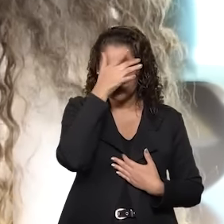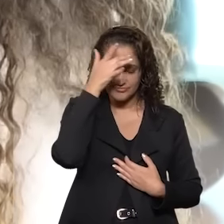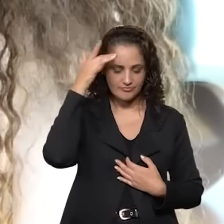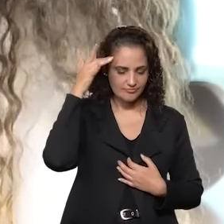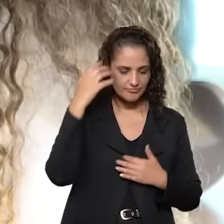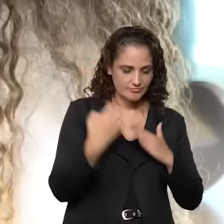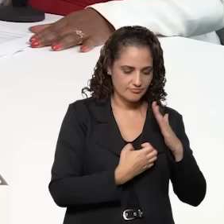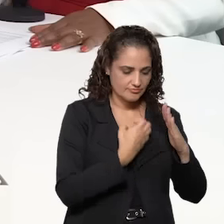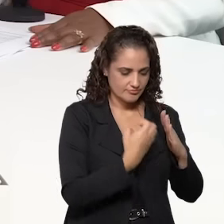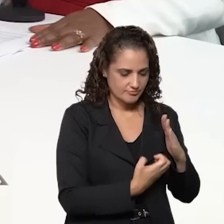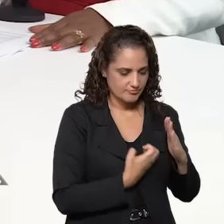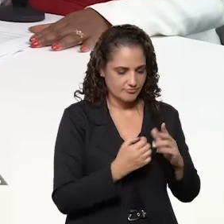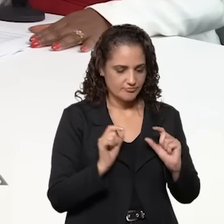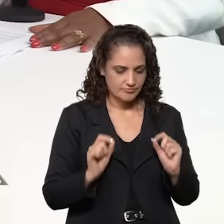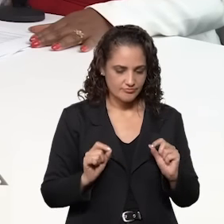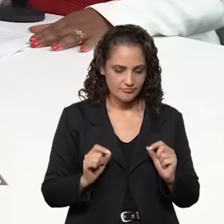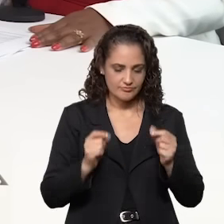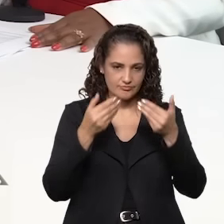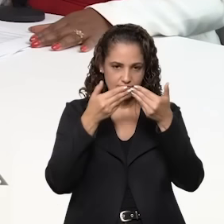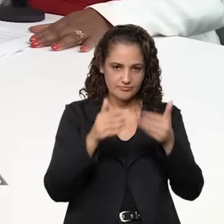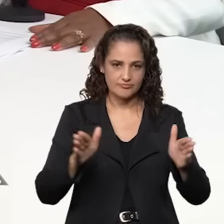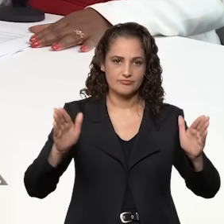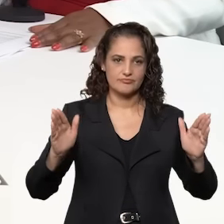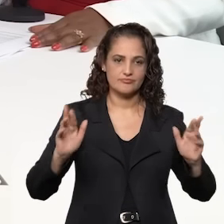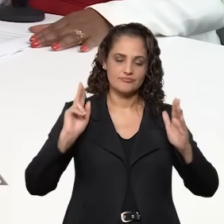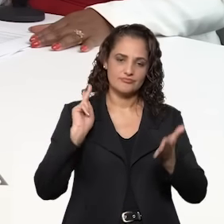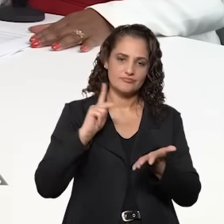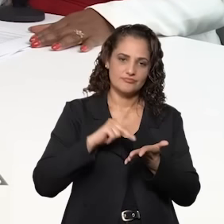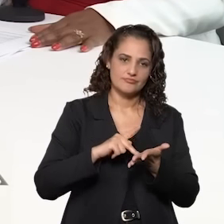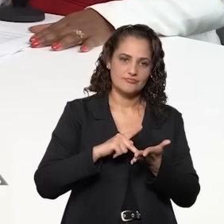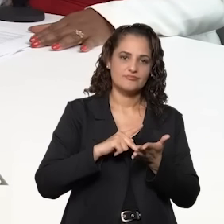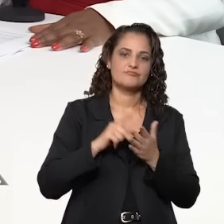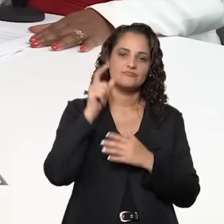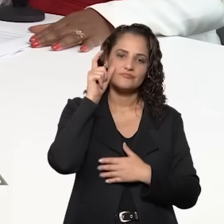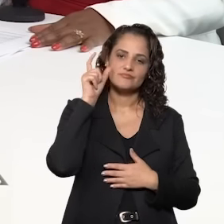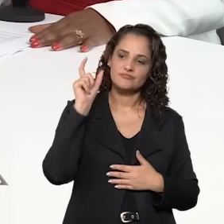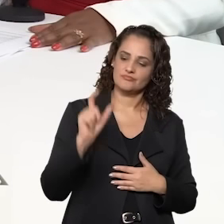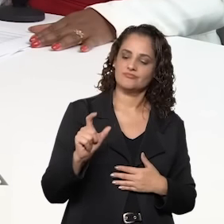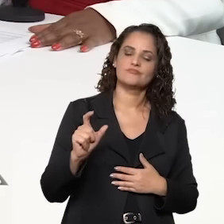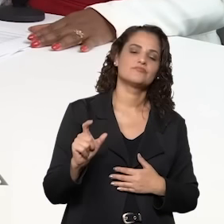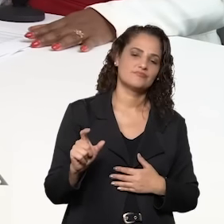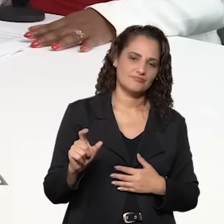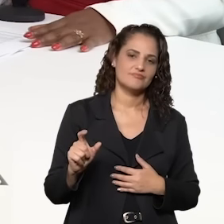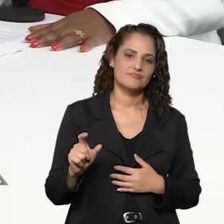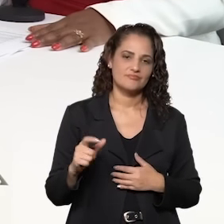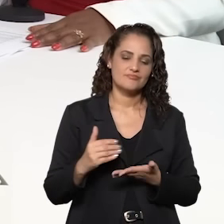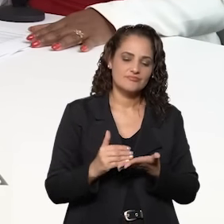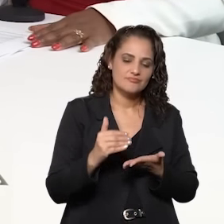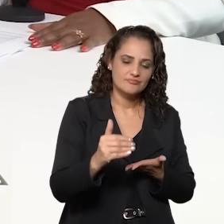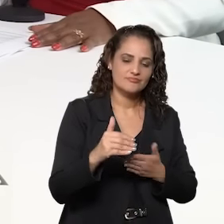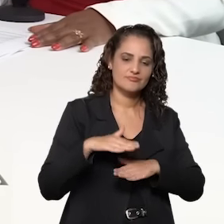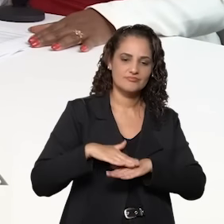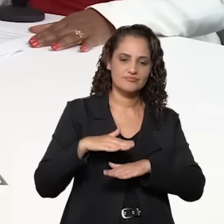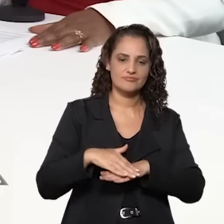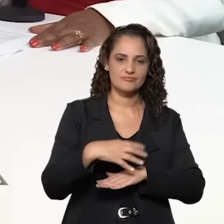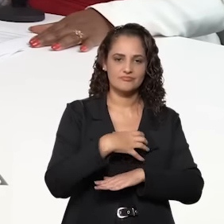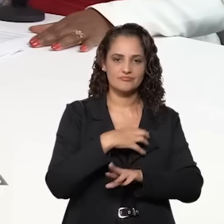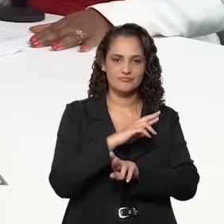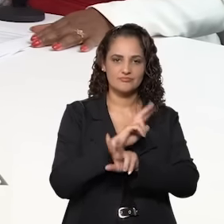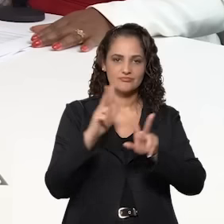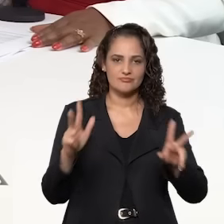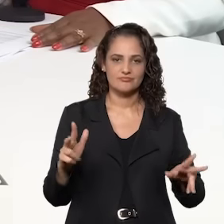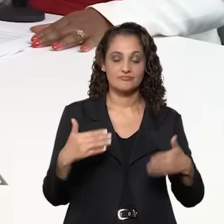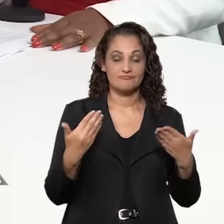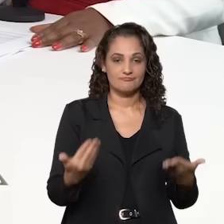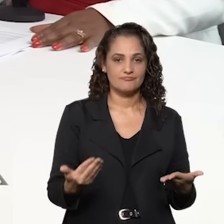e organizações abertas a de fato serem intencionais e e e e começarem a agir de forma diferente